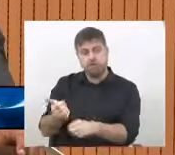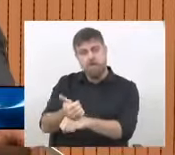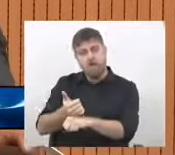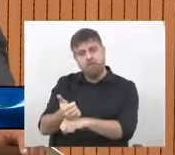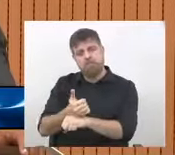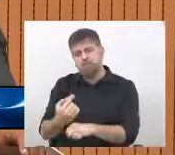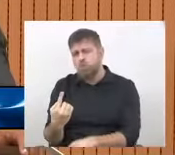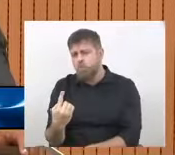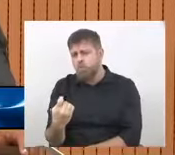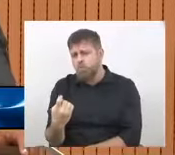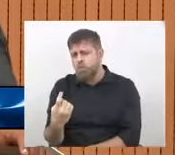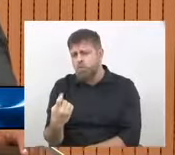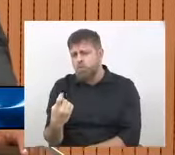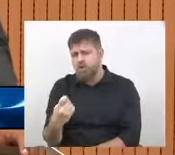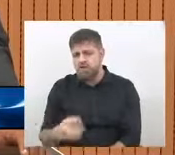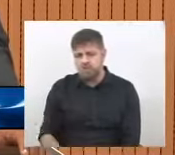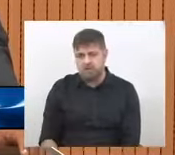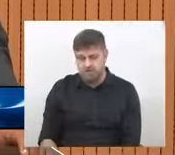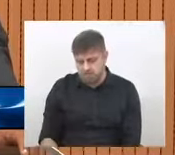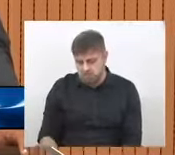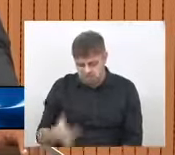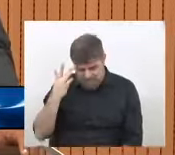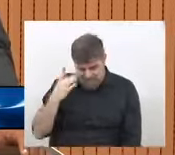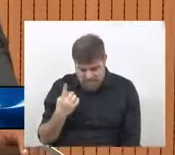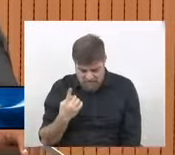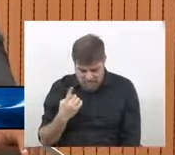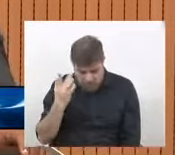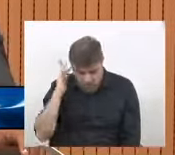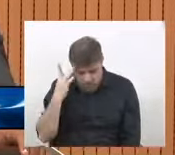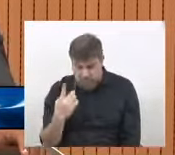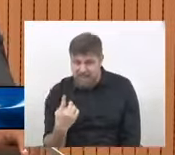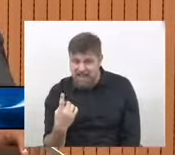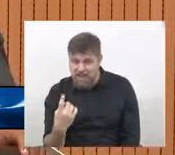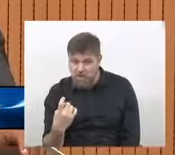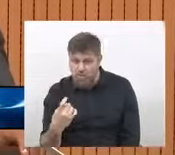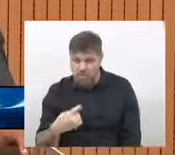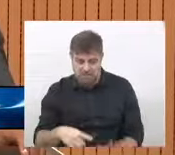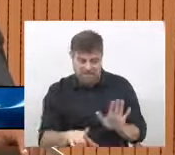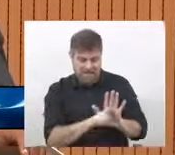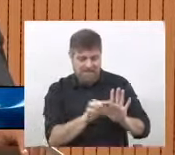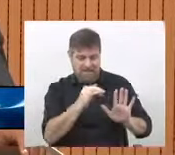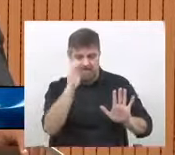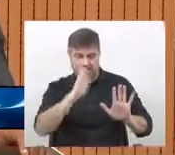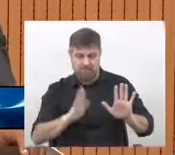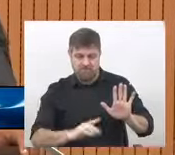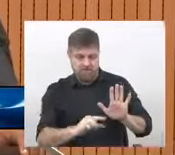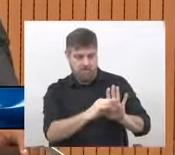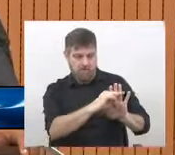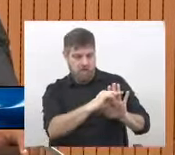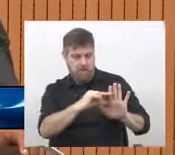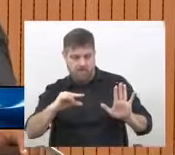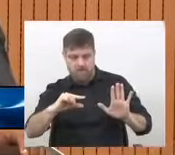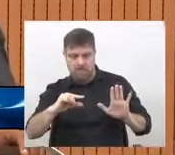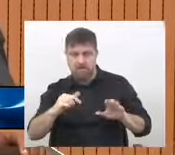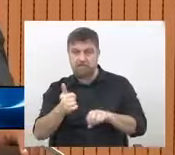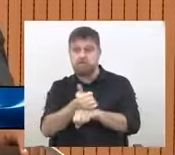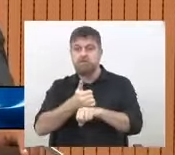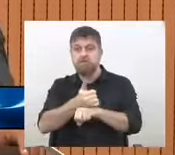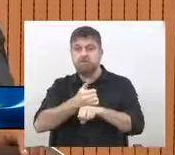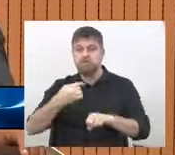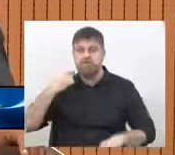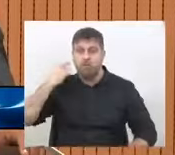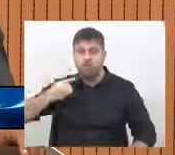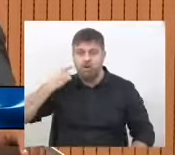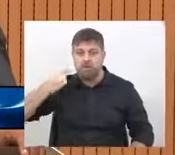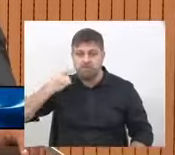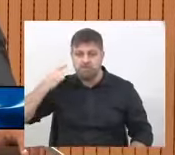profissões liberais, se não for a única, que está estabelecida na Constituição Federal, a advocacia.